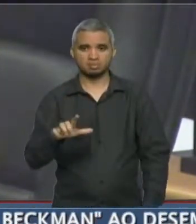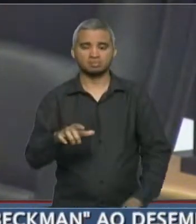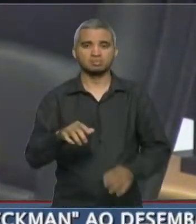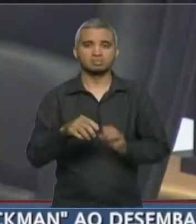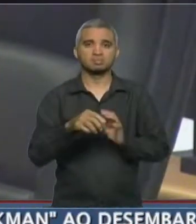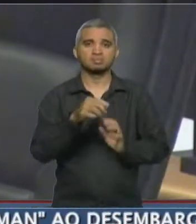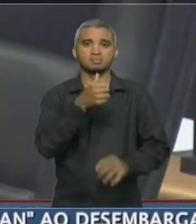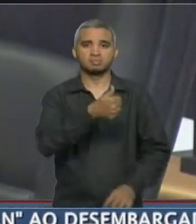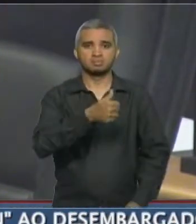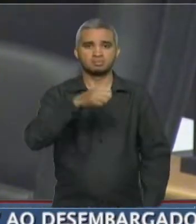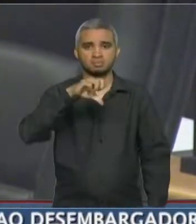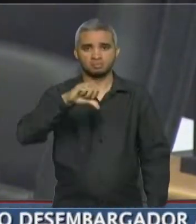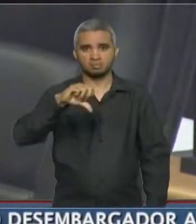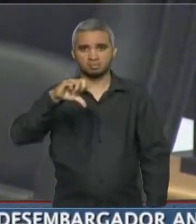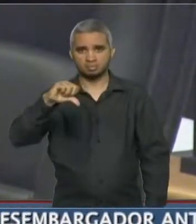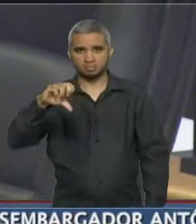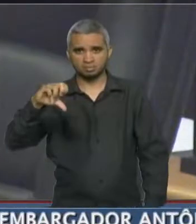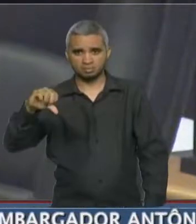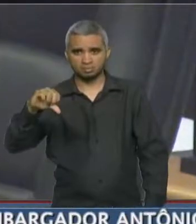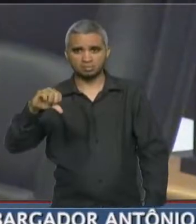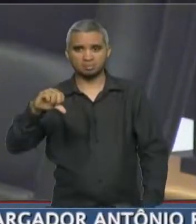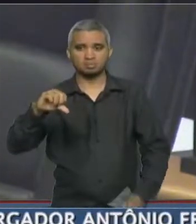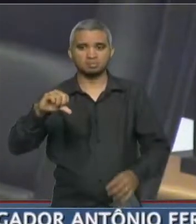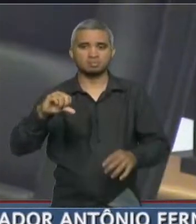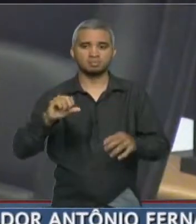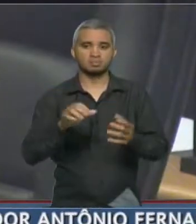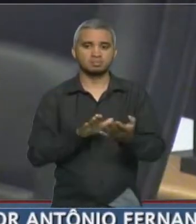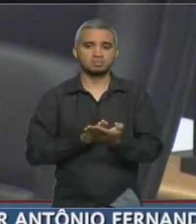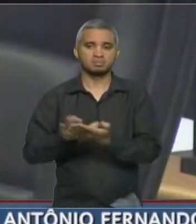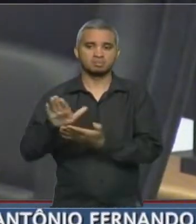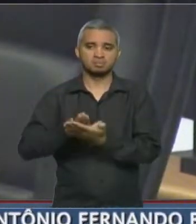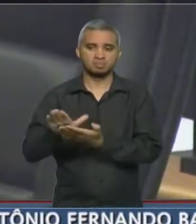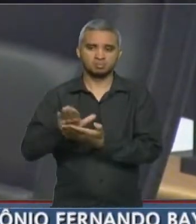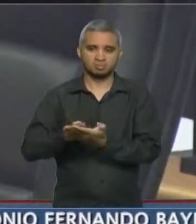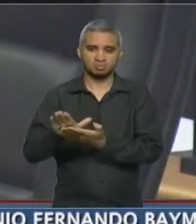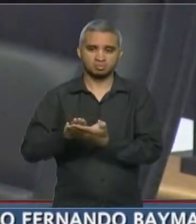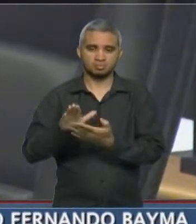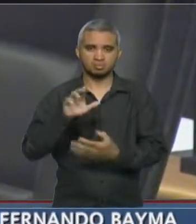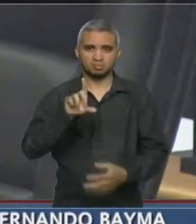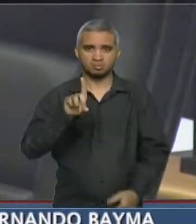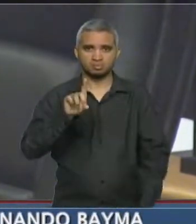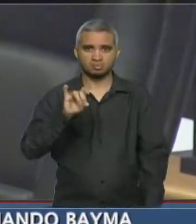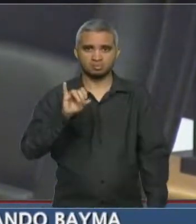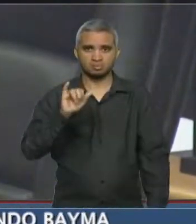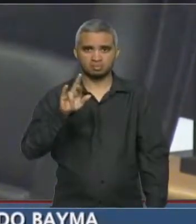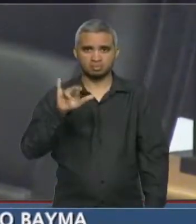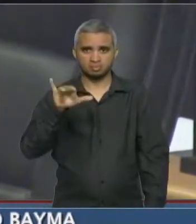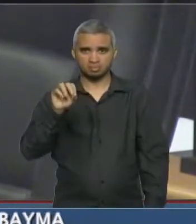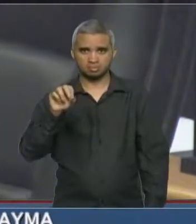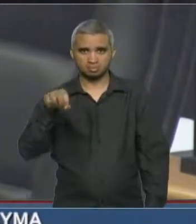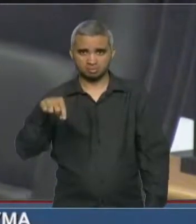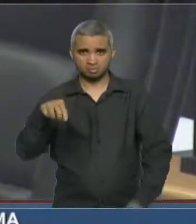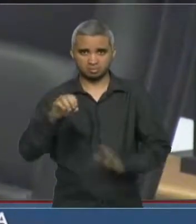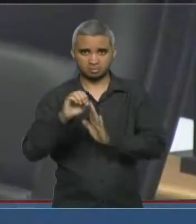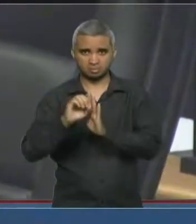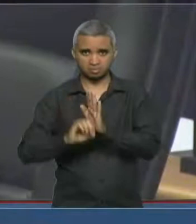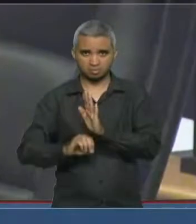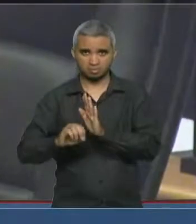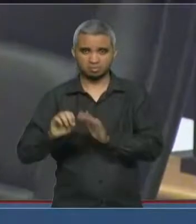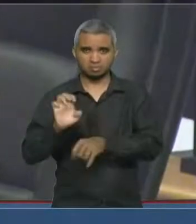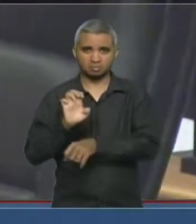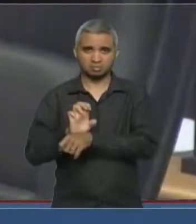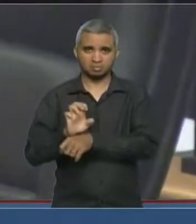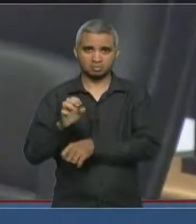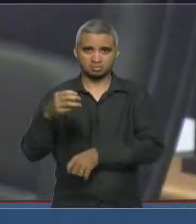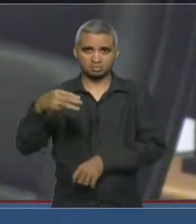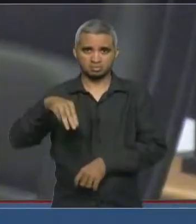004/1999, foi publicado no Diário Oficial, e o conselheiro